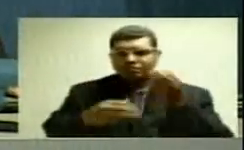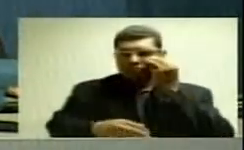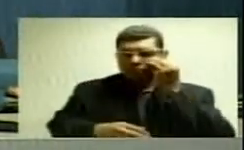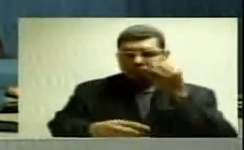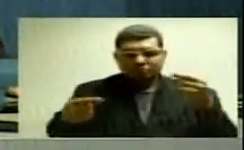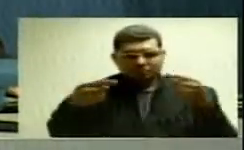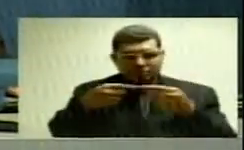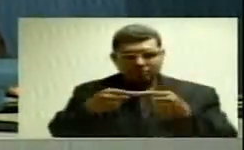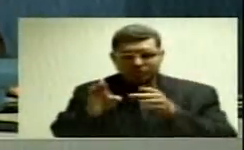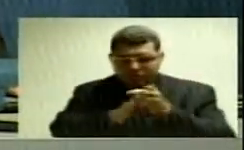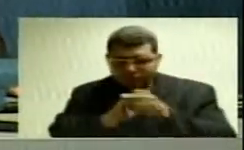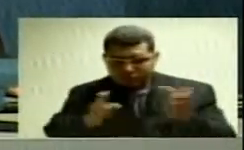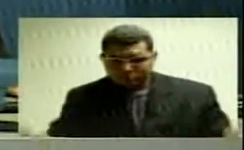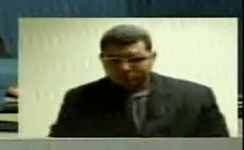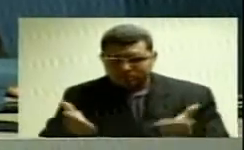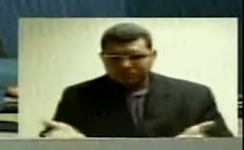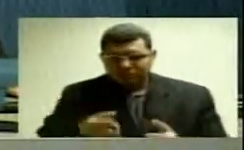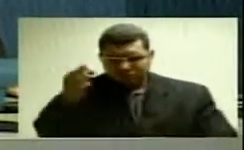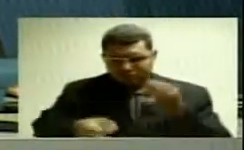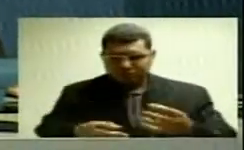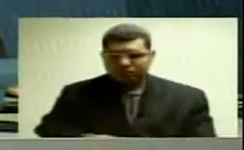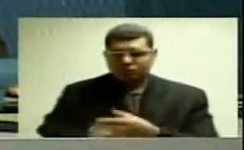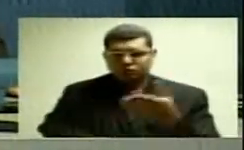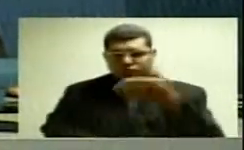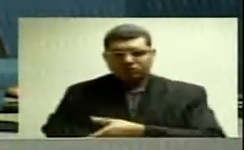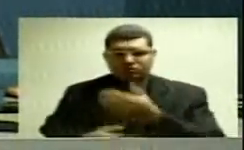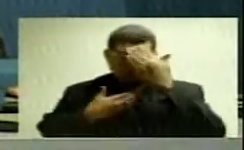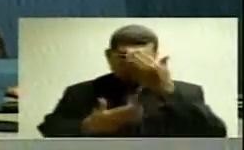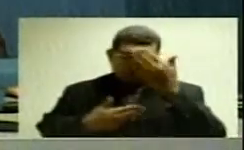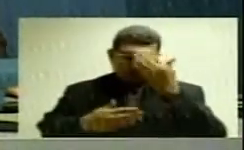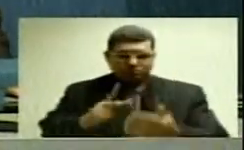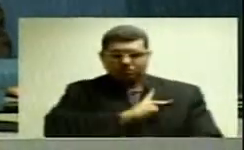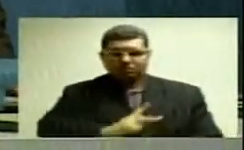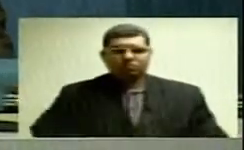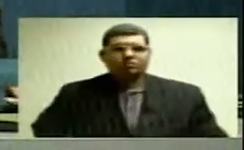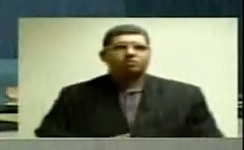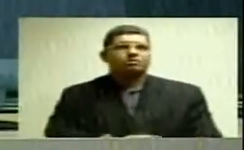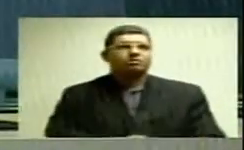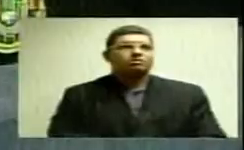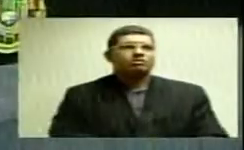interesse na decisão que orientará o tribunal sobre os novos investimentos. Muito obrigado, senhor presidente.